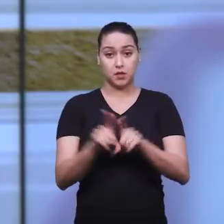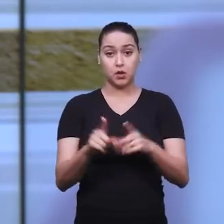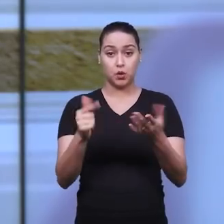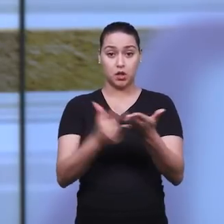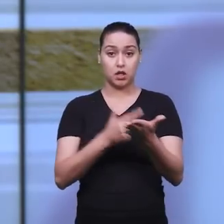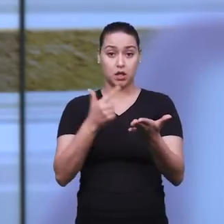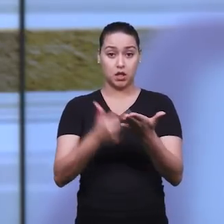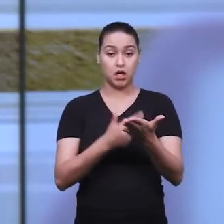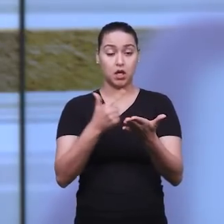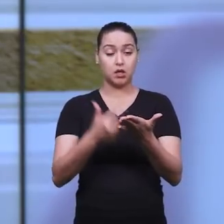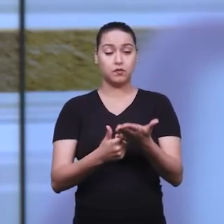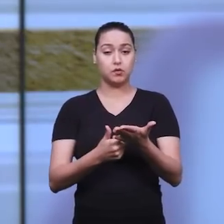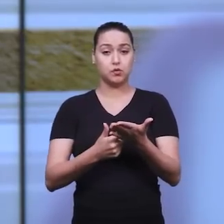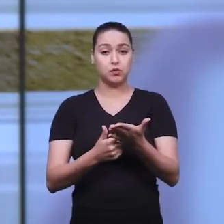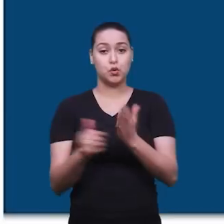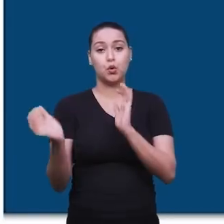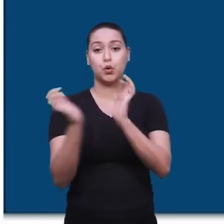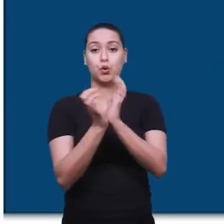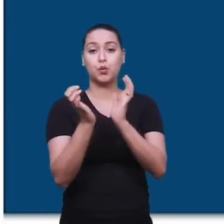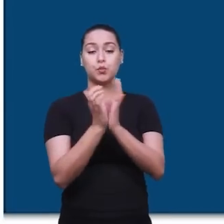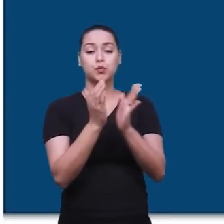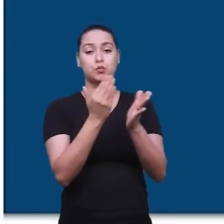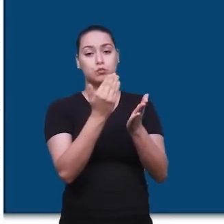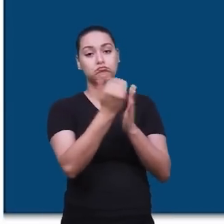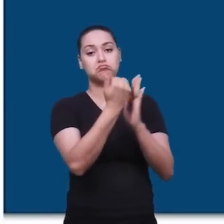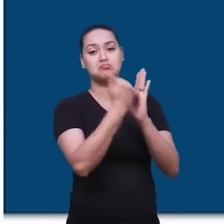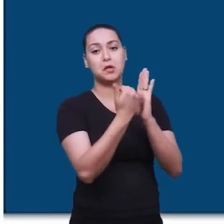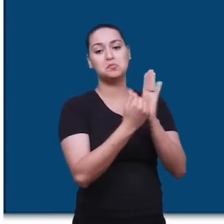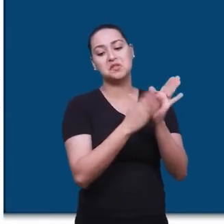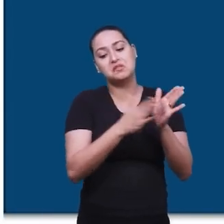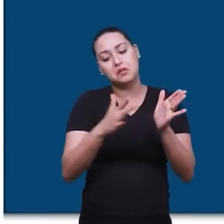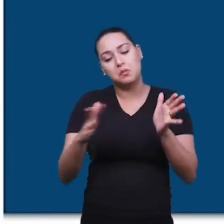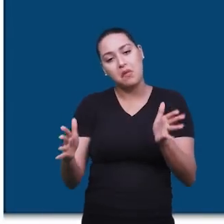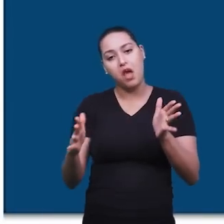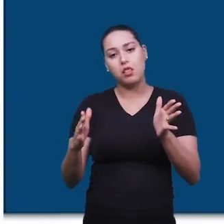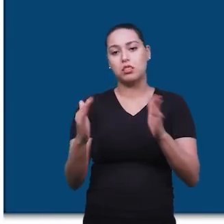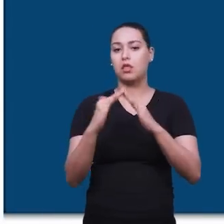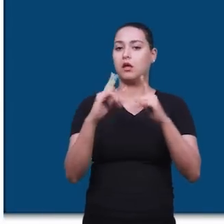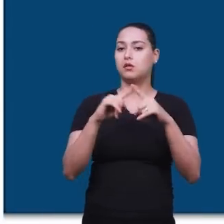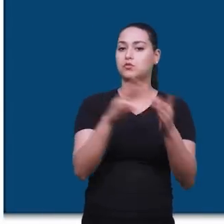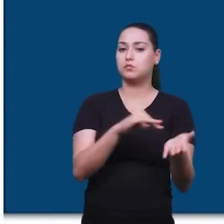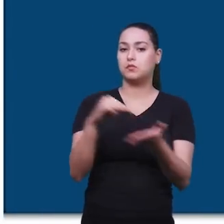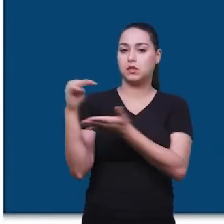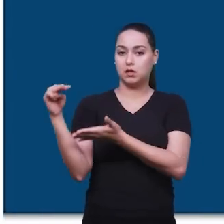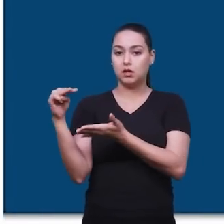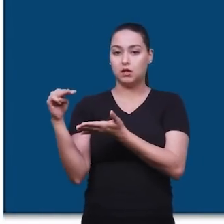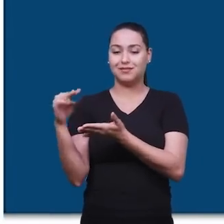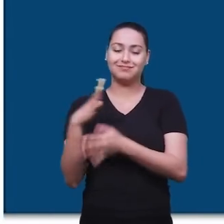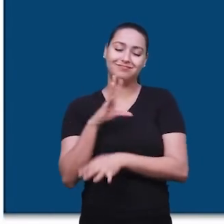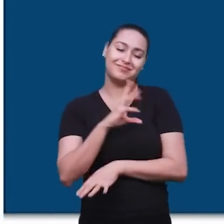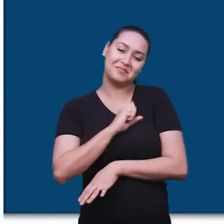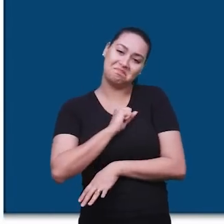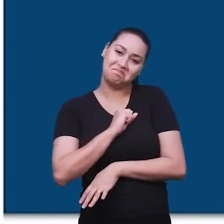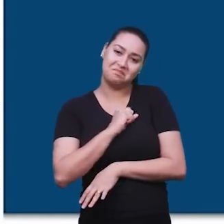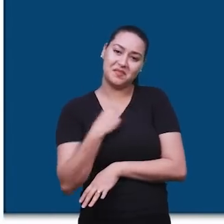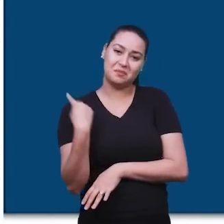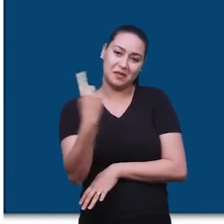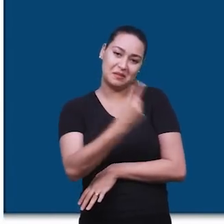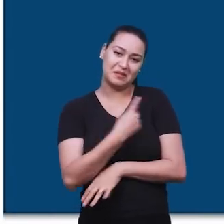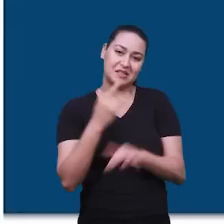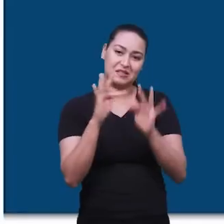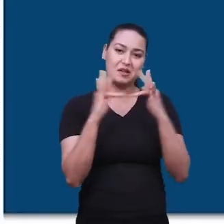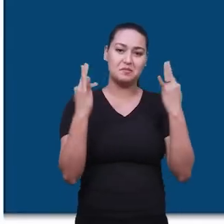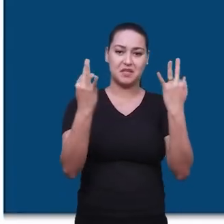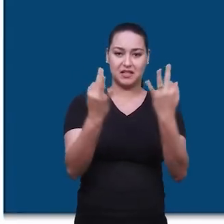a conhecer os livros recentemente publicados pelo Grupo Organização e Método da Igreja Cristã Maranata com